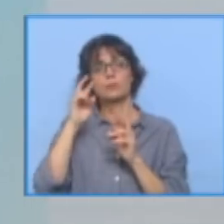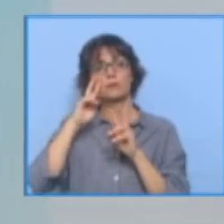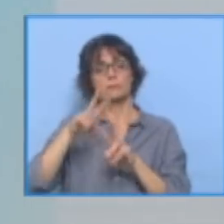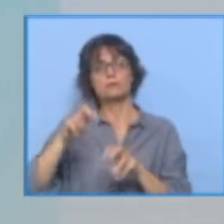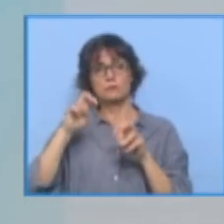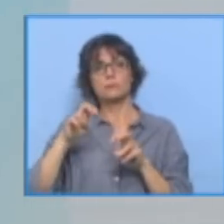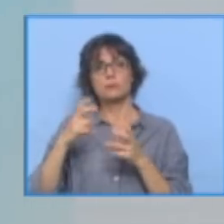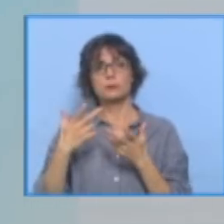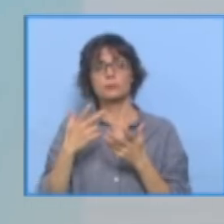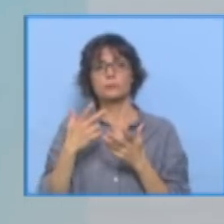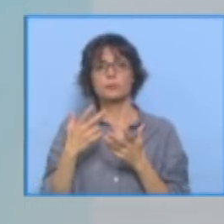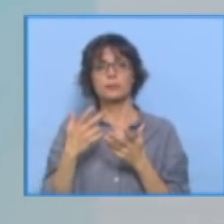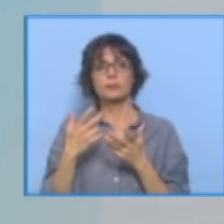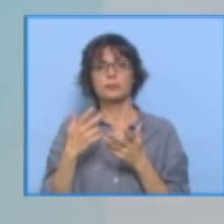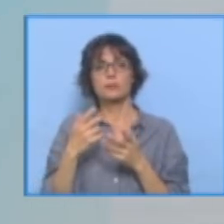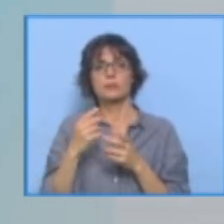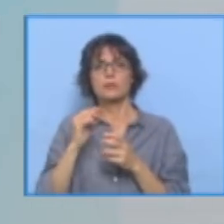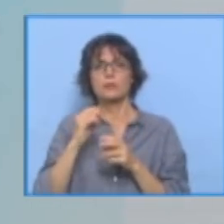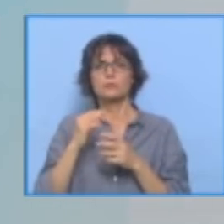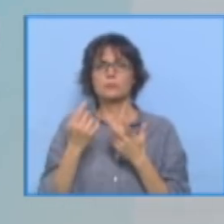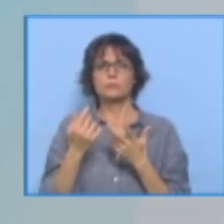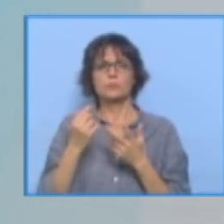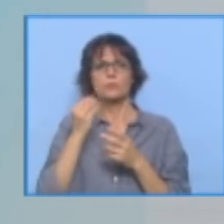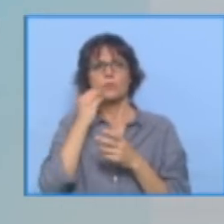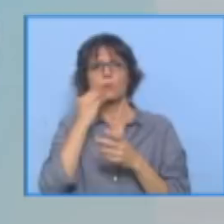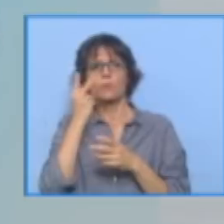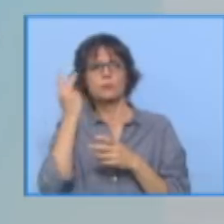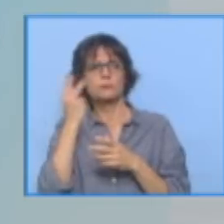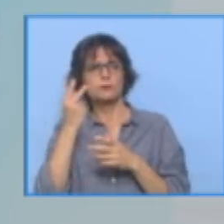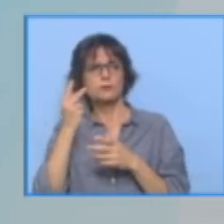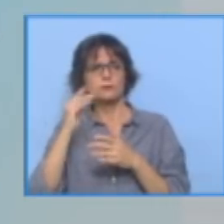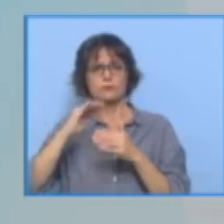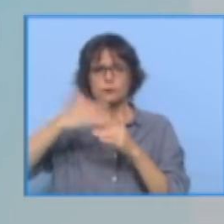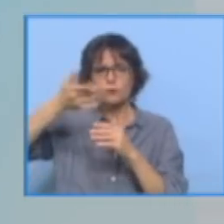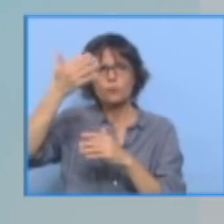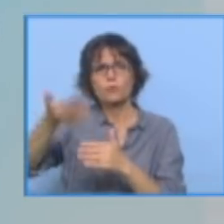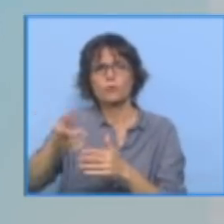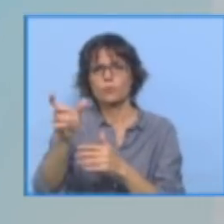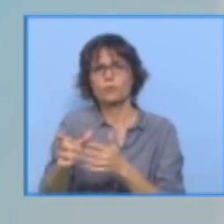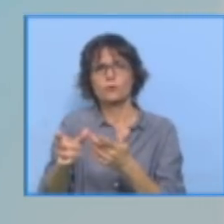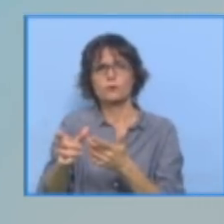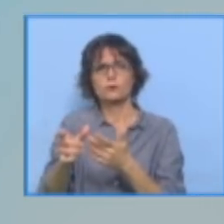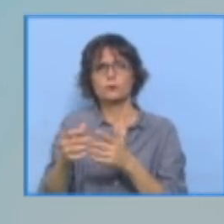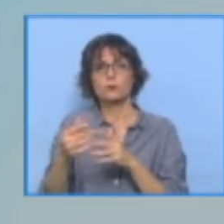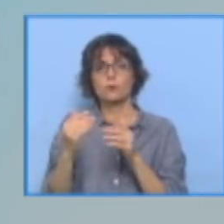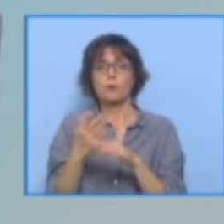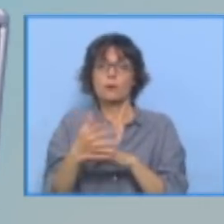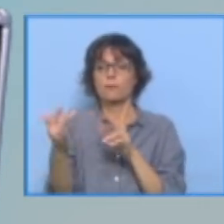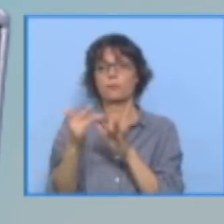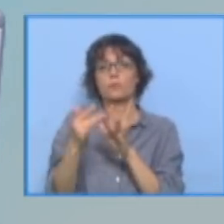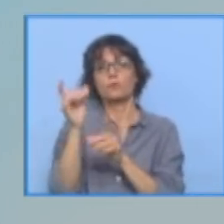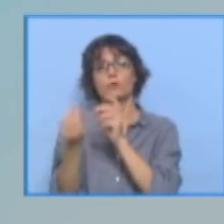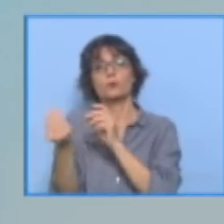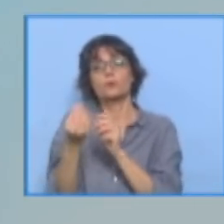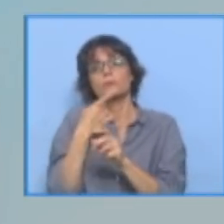Side, quais é que eram as dificuldades dos jovens e o que é que eles sentiam, isto do contacto direto que tiveram com